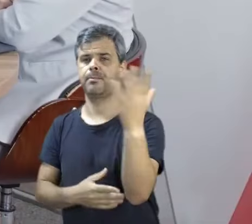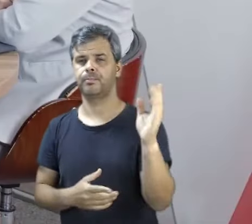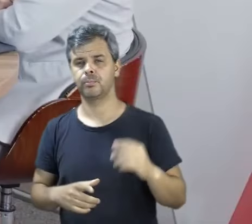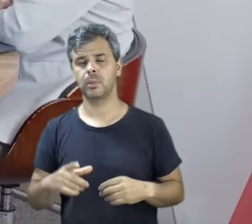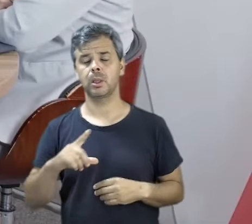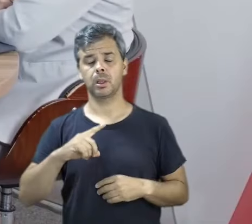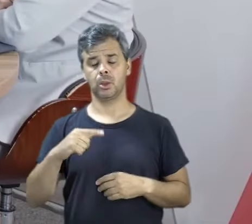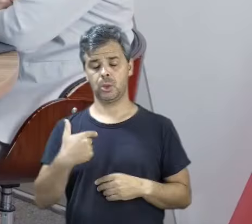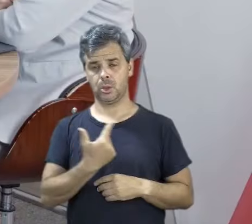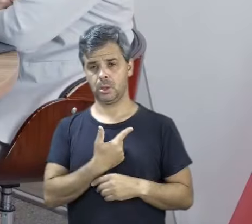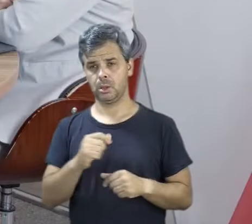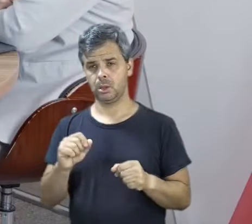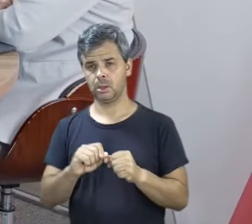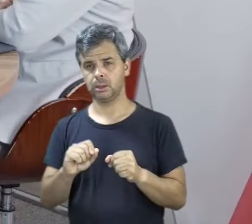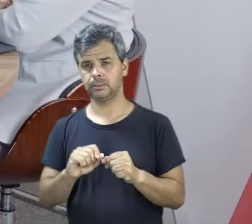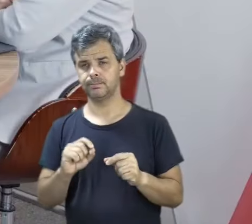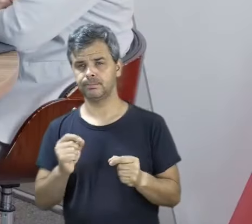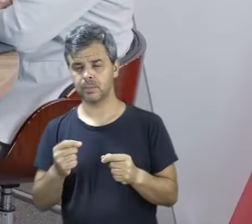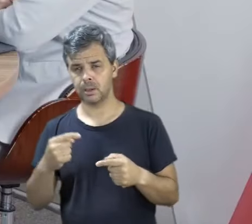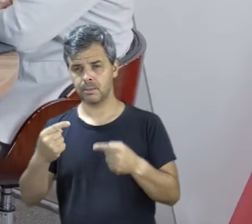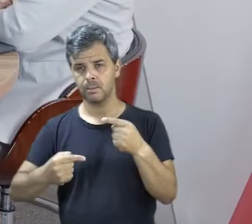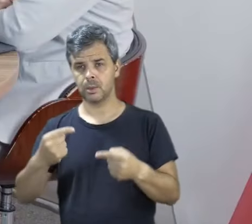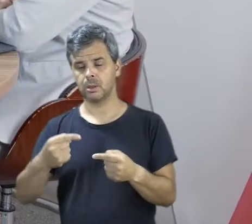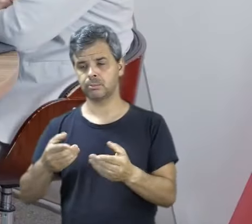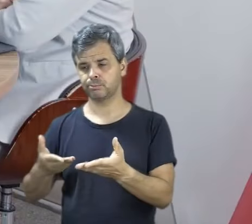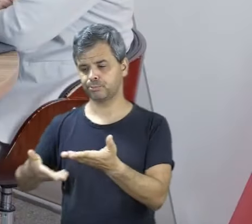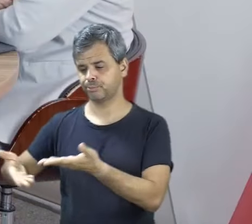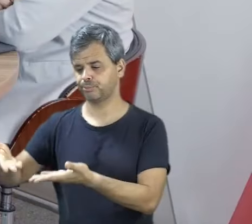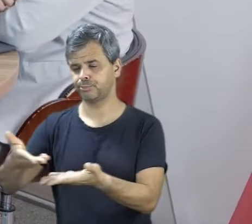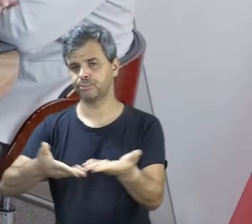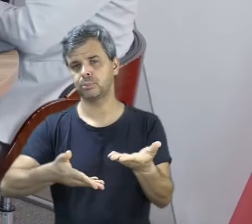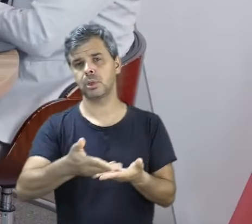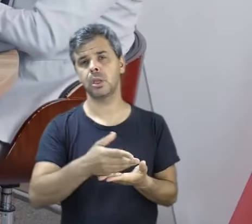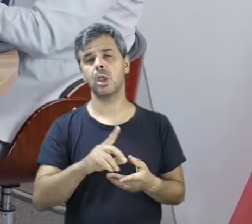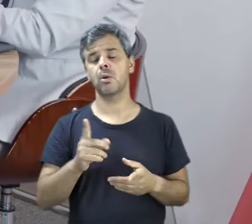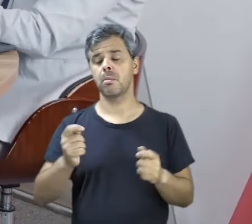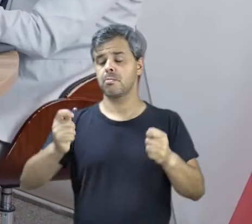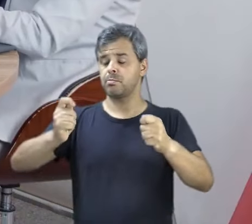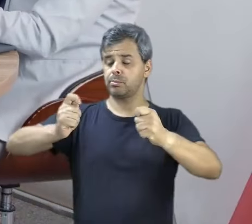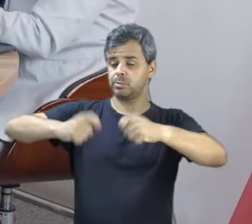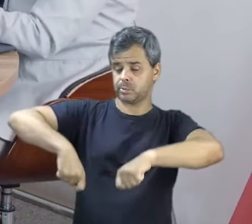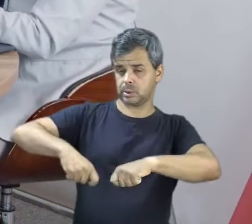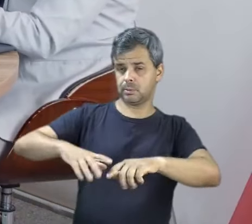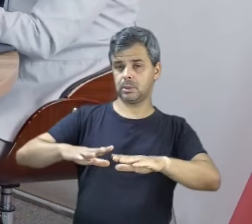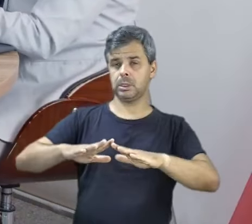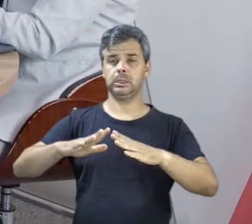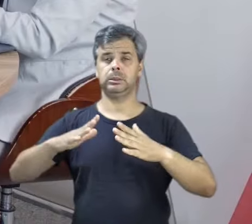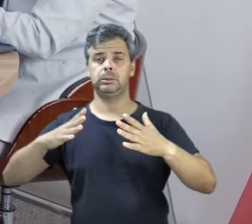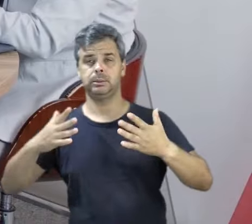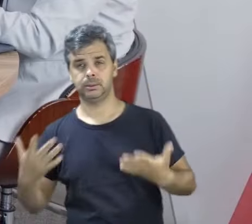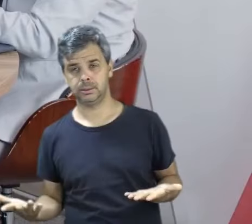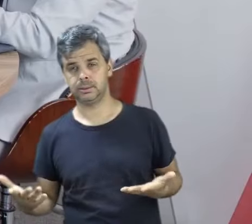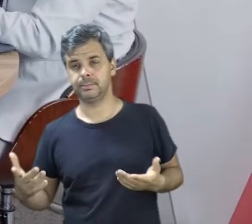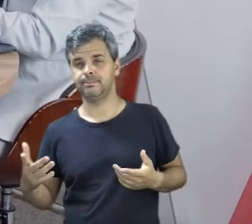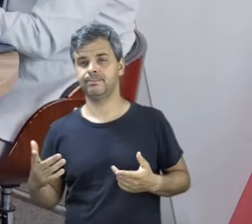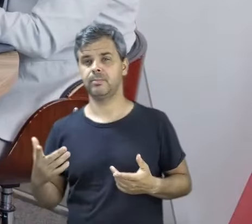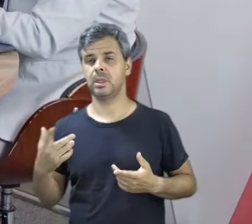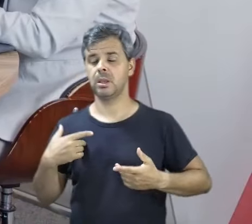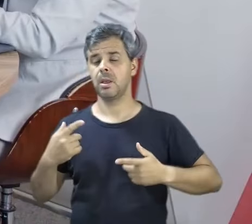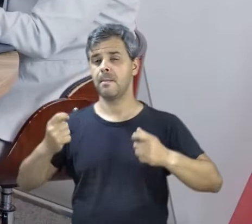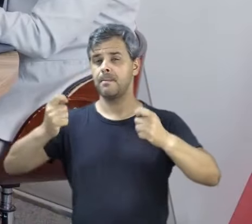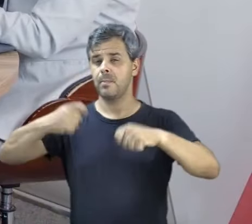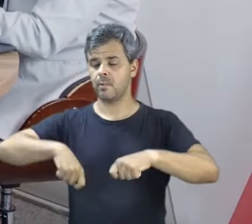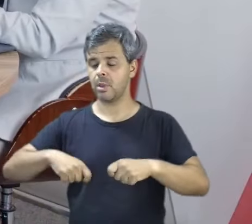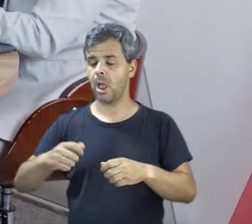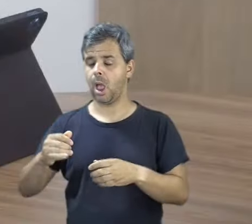gente sai fazendo essas políticas transversais. Então, o que for possível, né, o que for possível